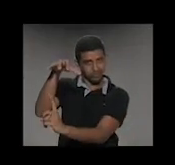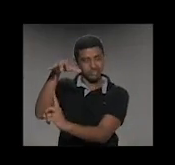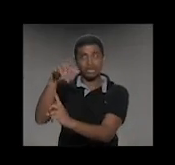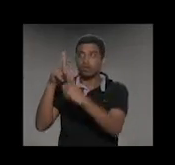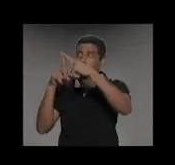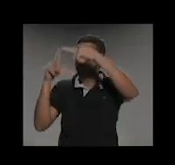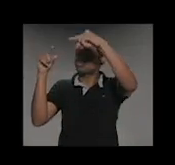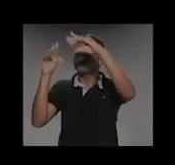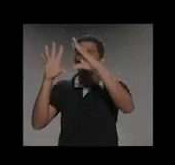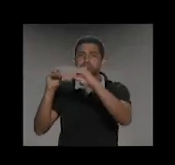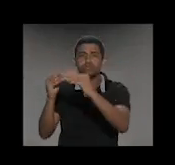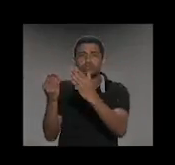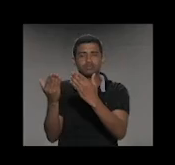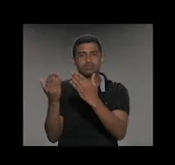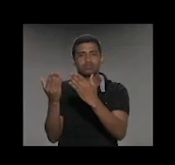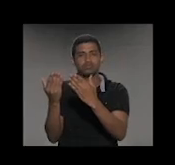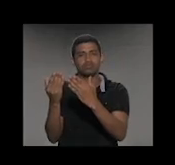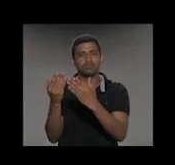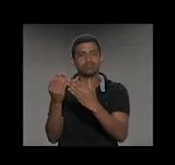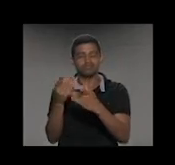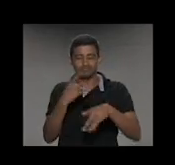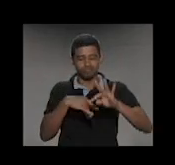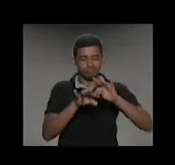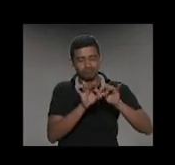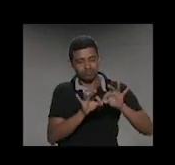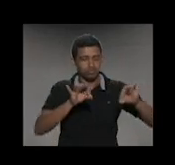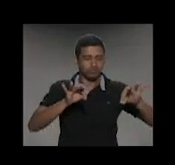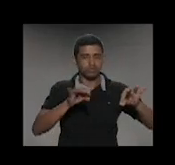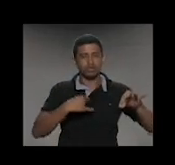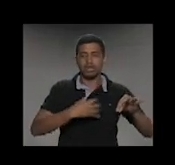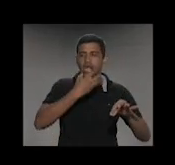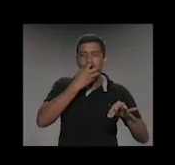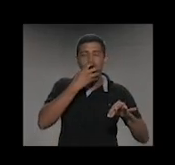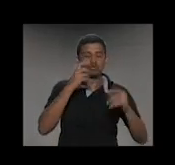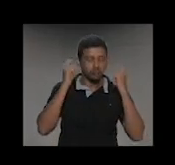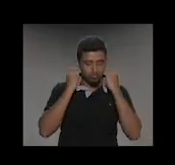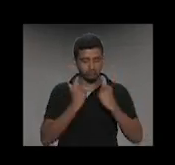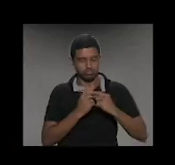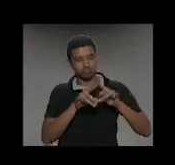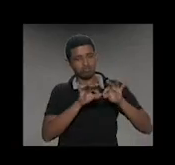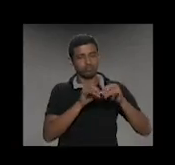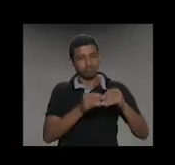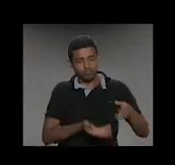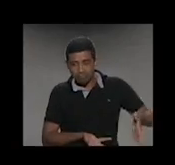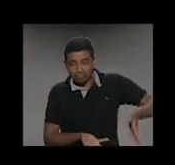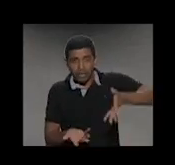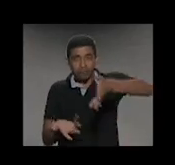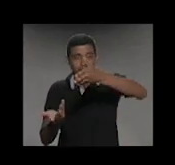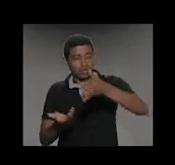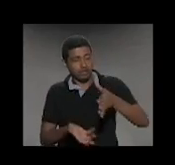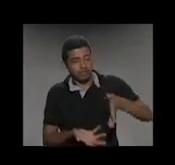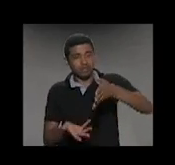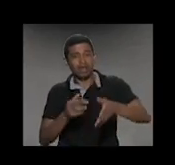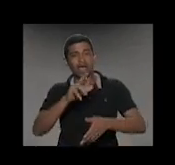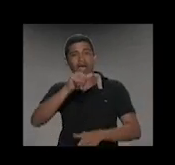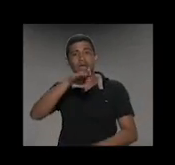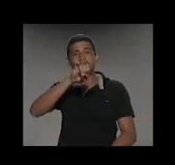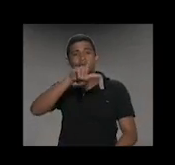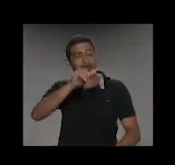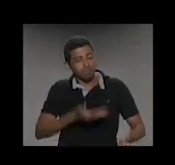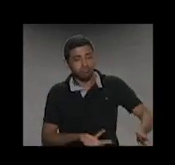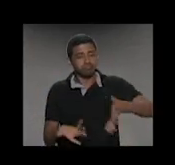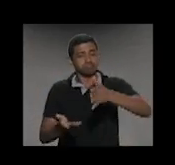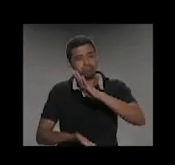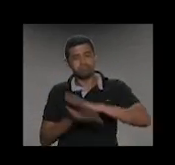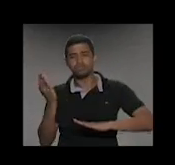engazeiro quando a lua estiver harta. Amarrou o bilhete no pescoço do cachorro e atiçou. Vai,